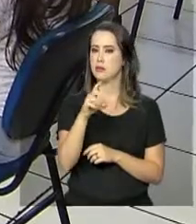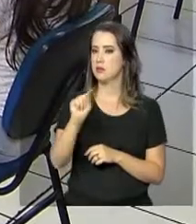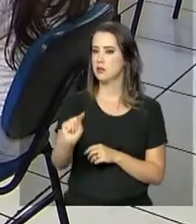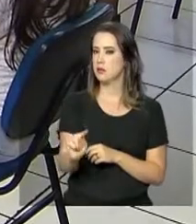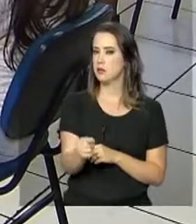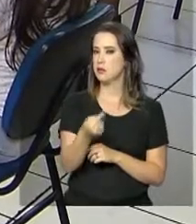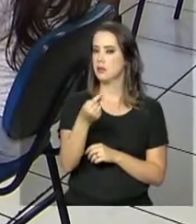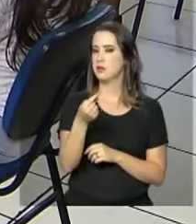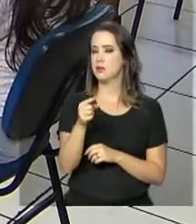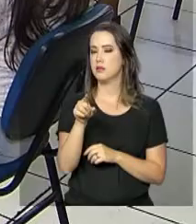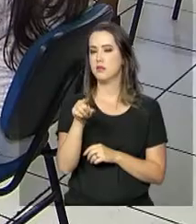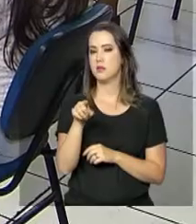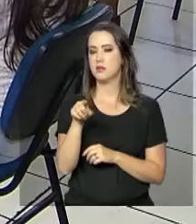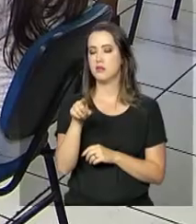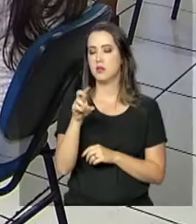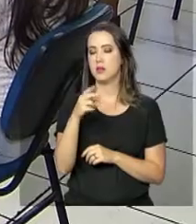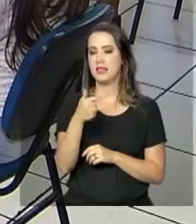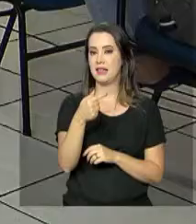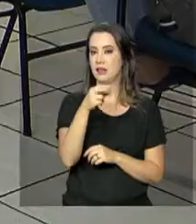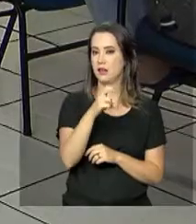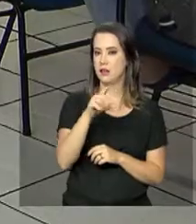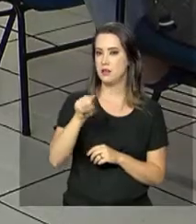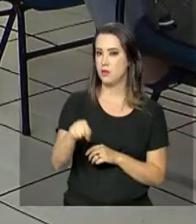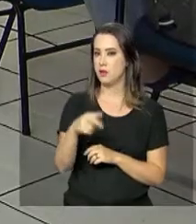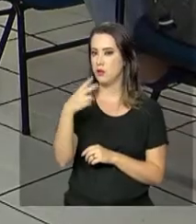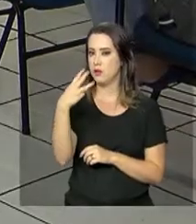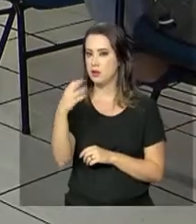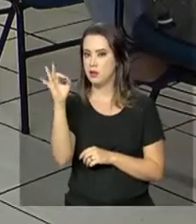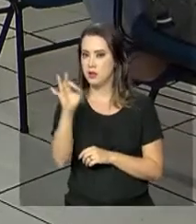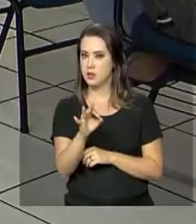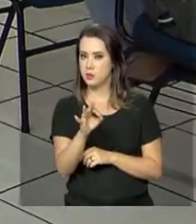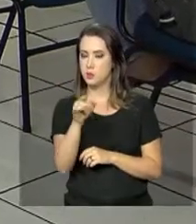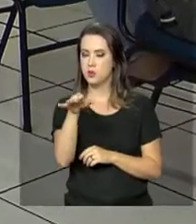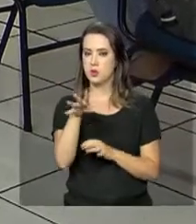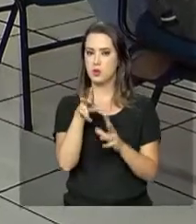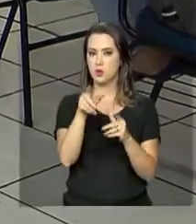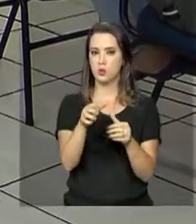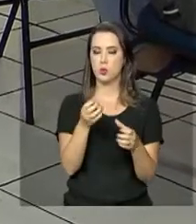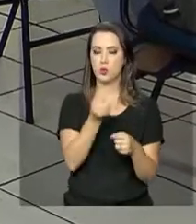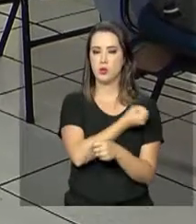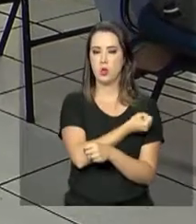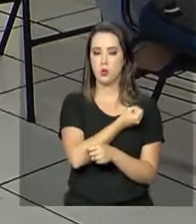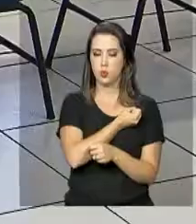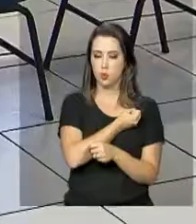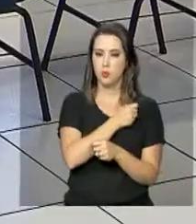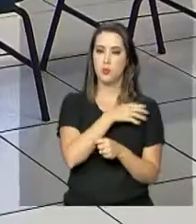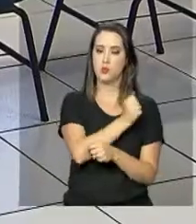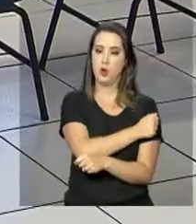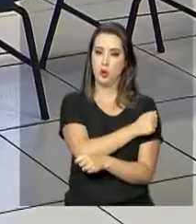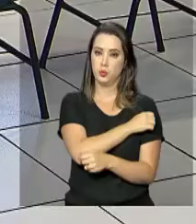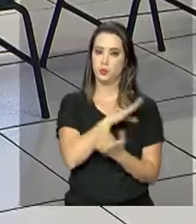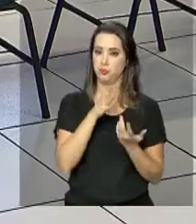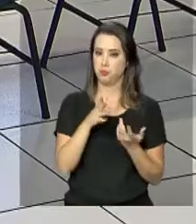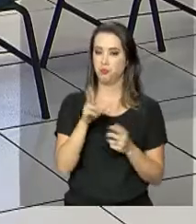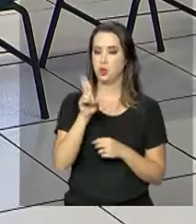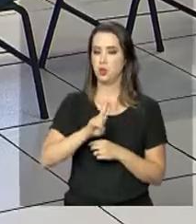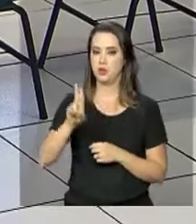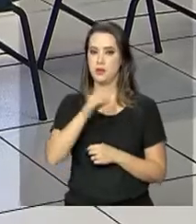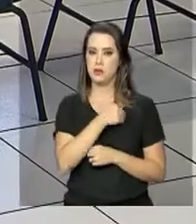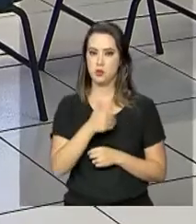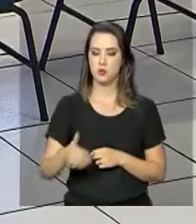75,3 por cento do total e nas universidades públicas mais de 90% das novas vagas